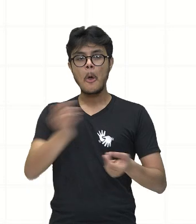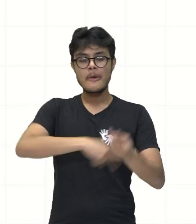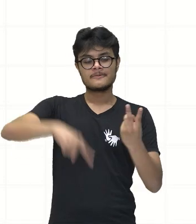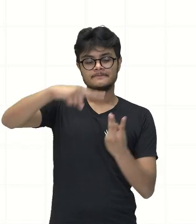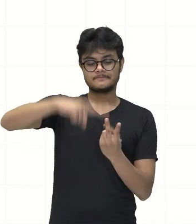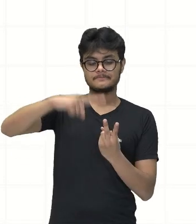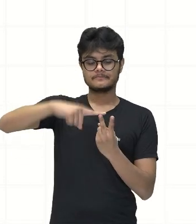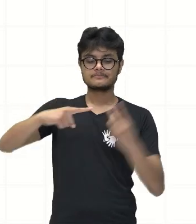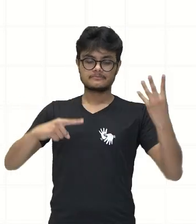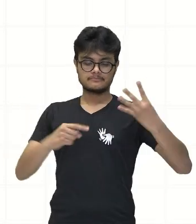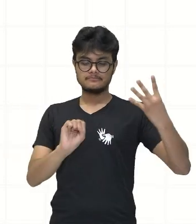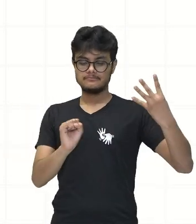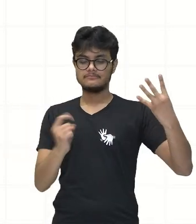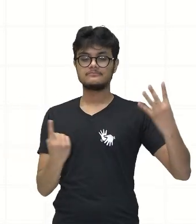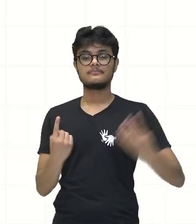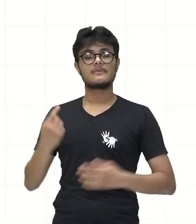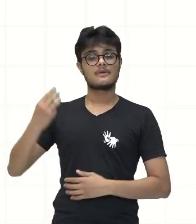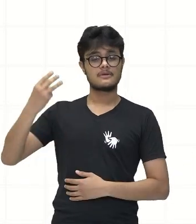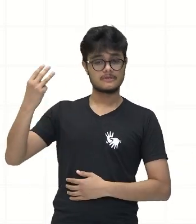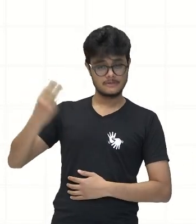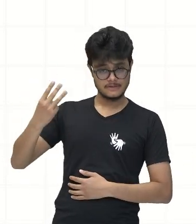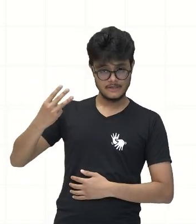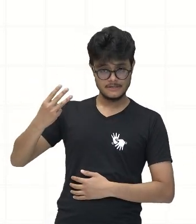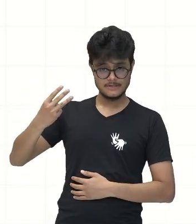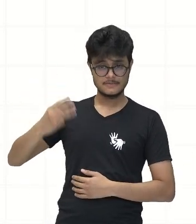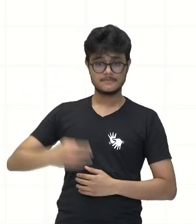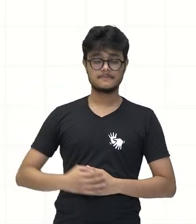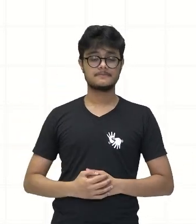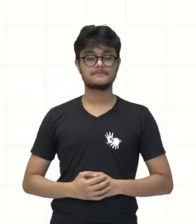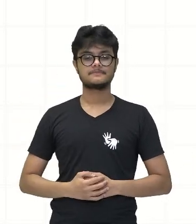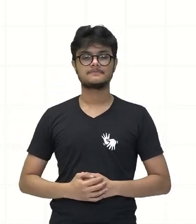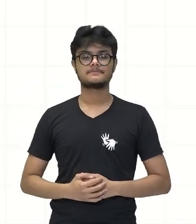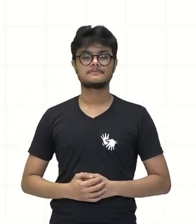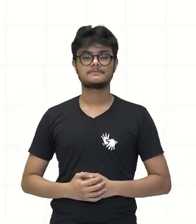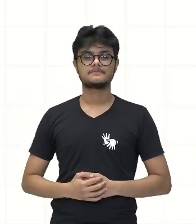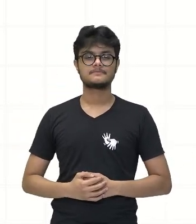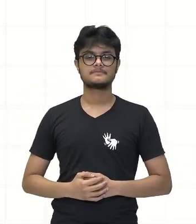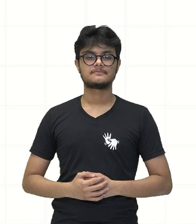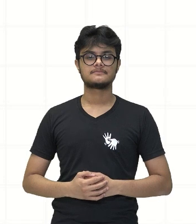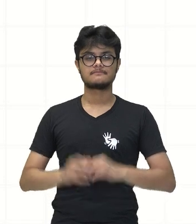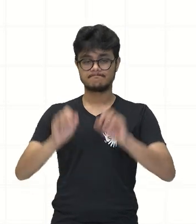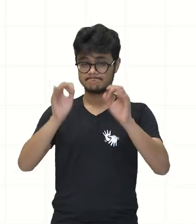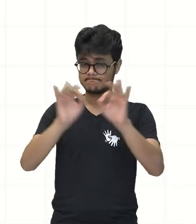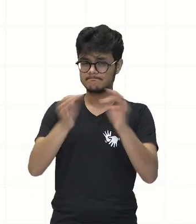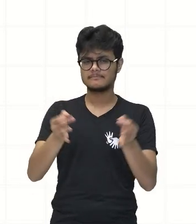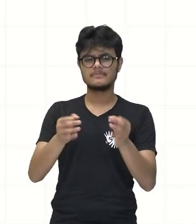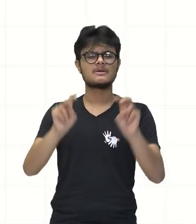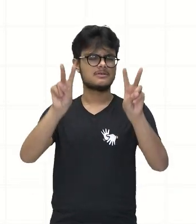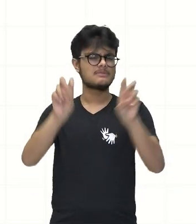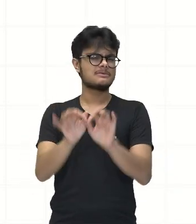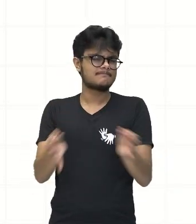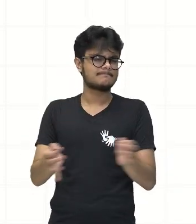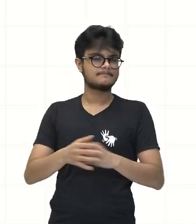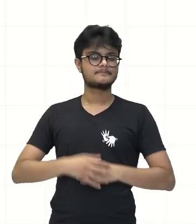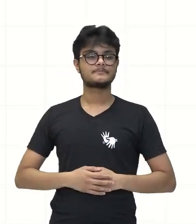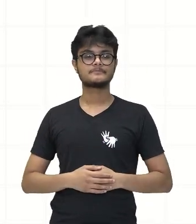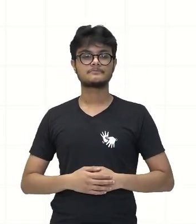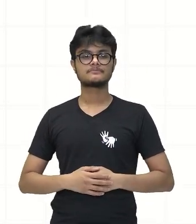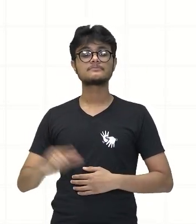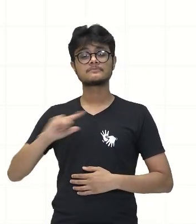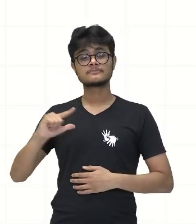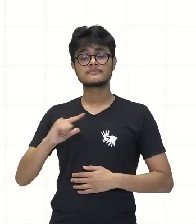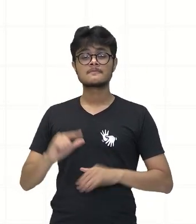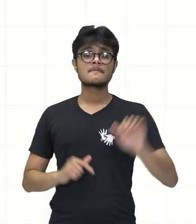quarta de 81 é igual a 3. Tudo bem? Tranquilo, né? Esse assunto é bem tranquilo. Então, vamos a mais